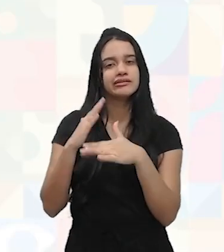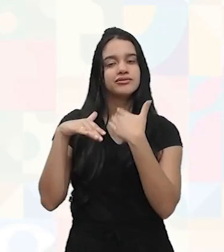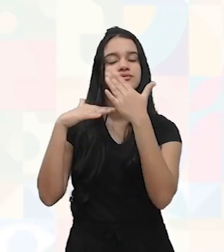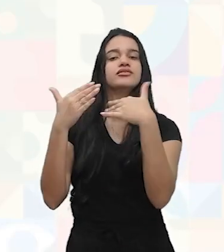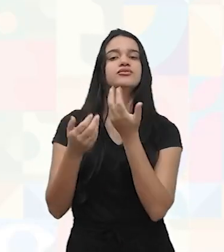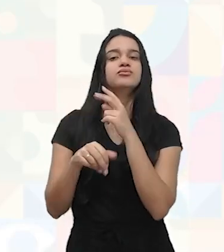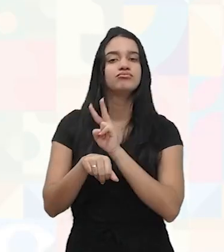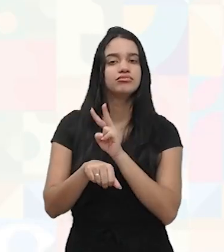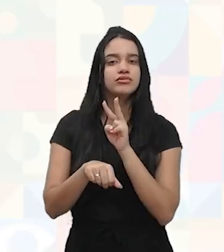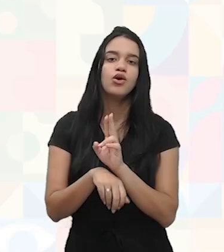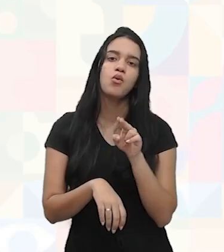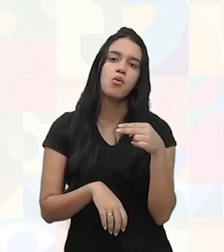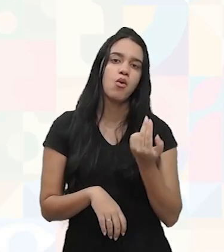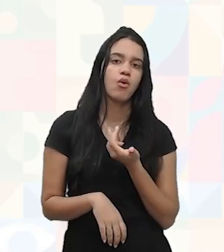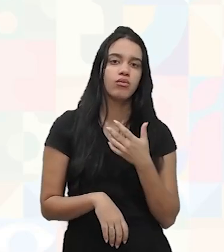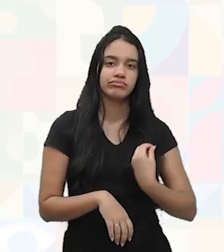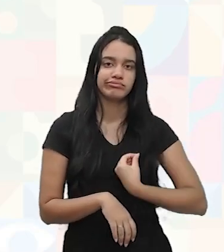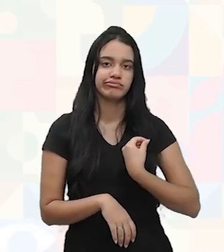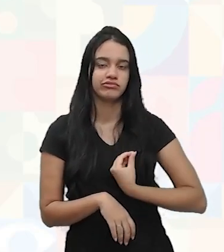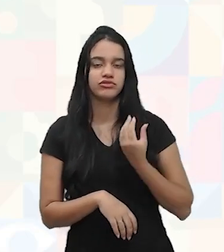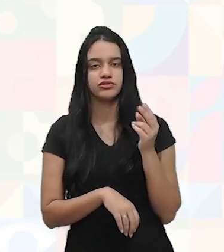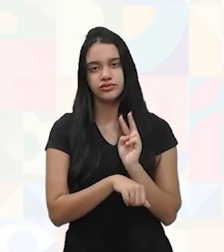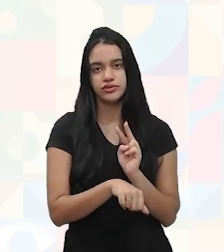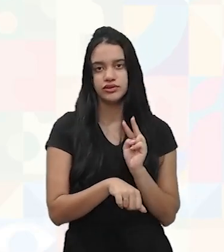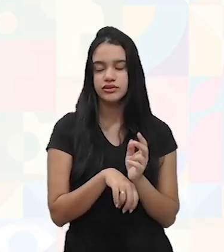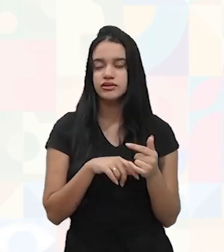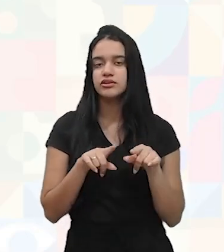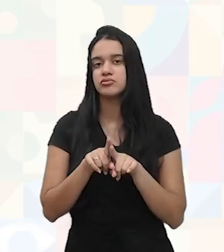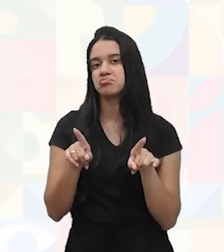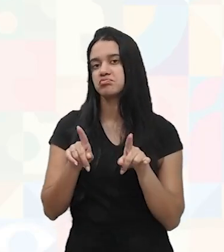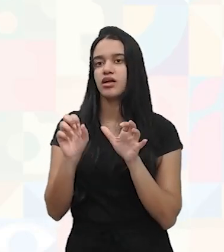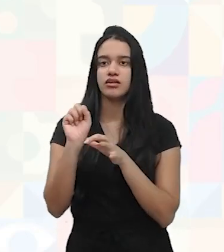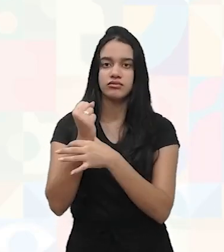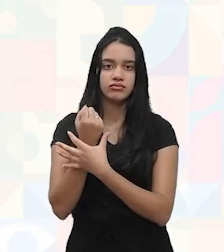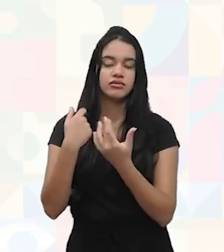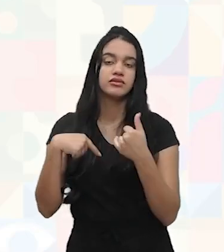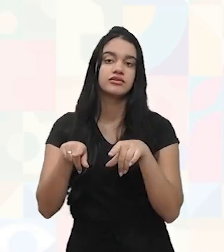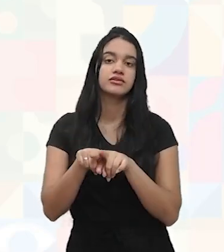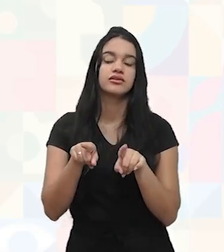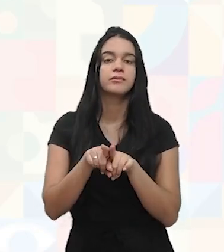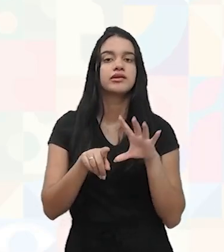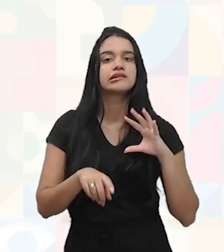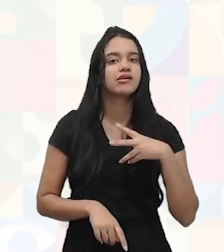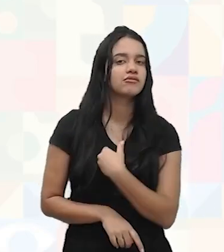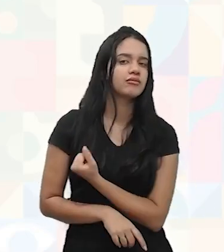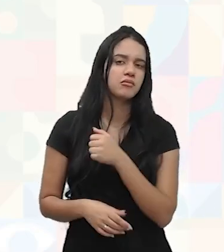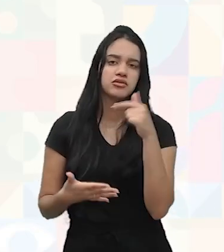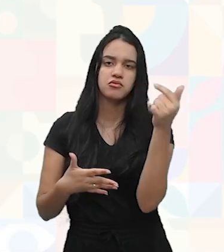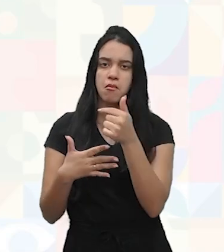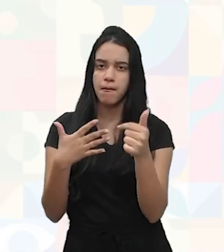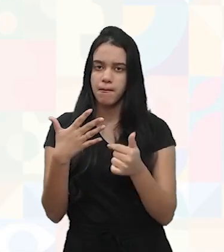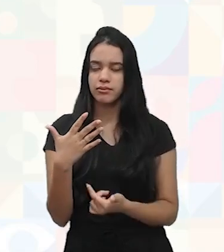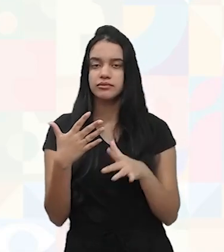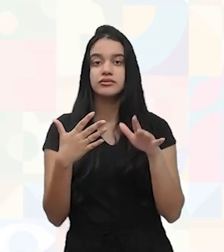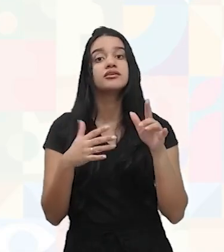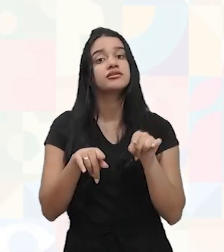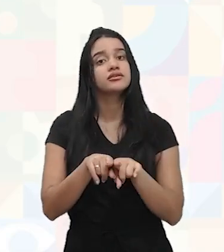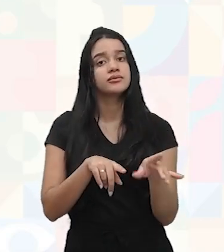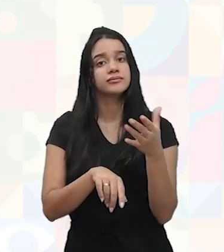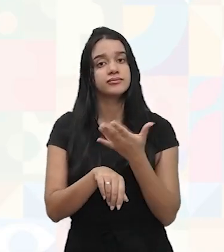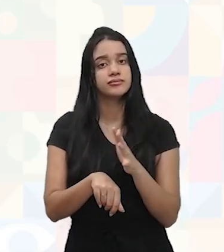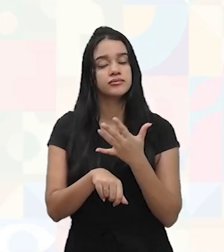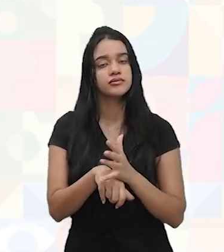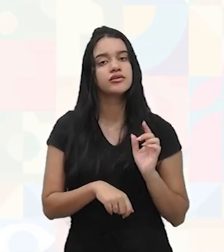se vai ser primeiros socorros, se vão ser medidas preventivas, controle de incêndio, salvamento, entre outros, tá? Então, de acordo com a atividade, a